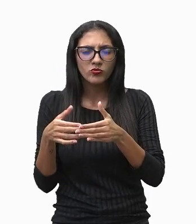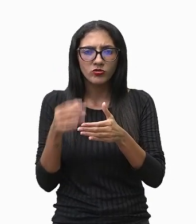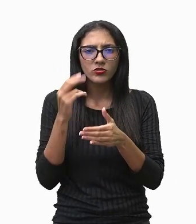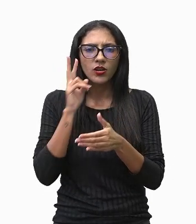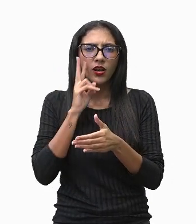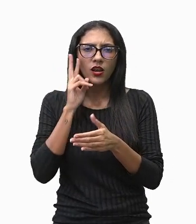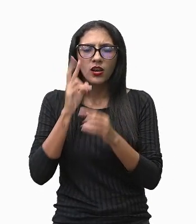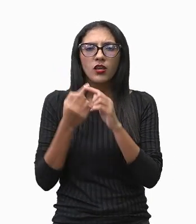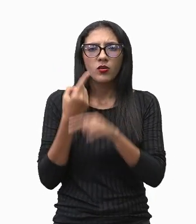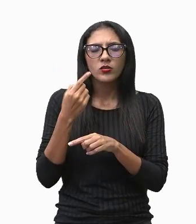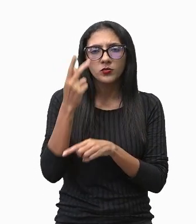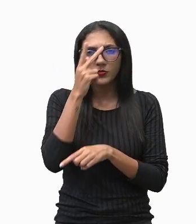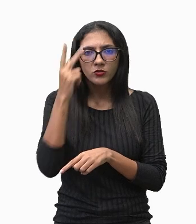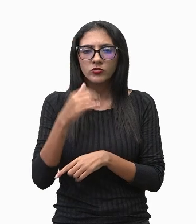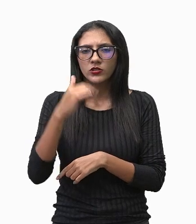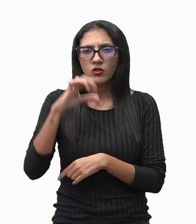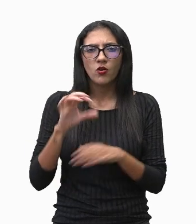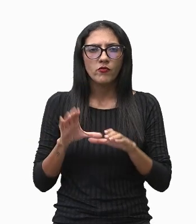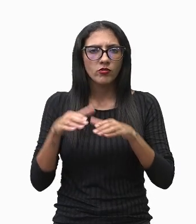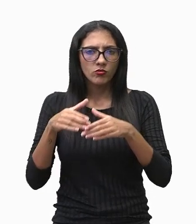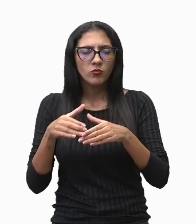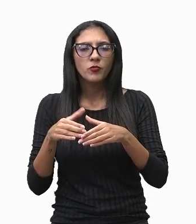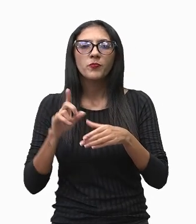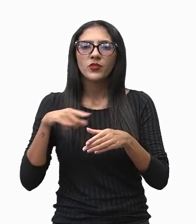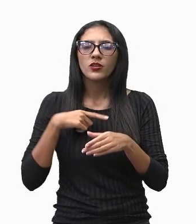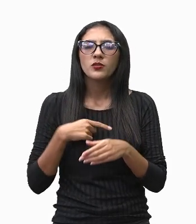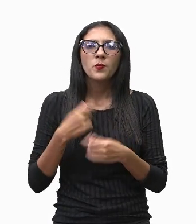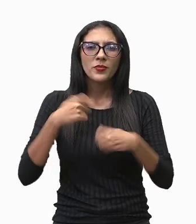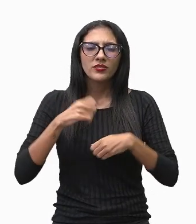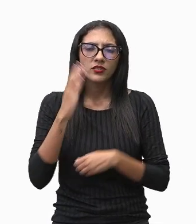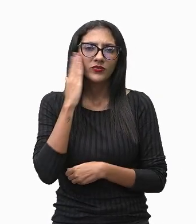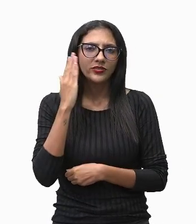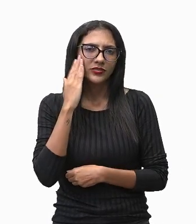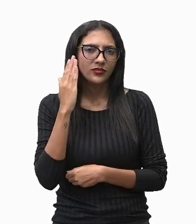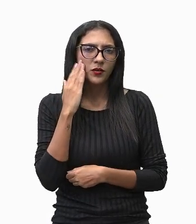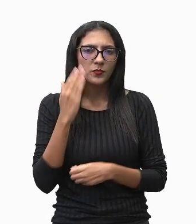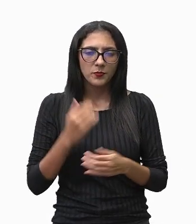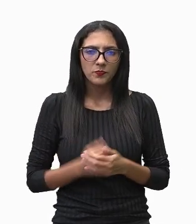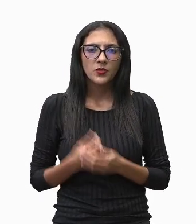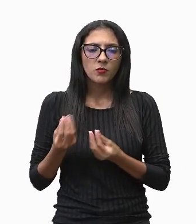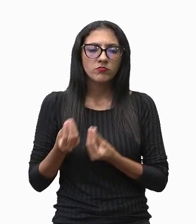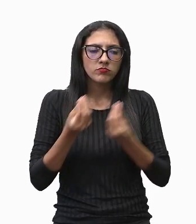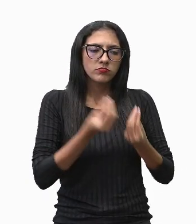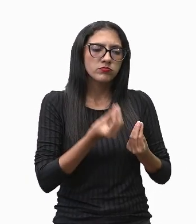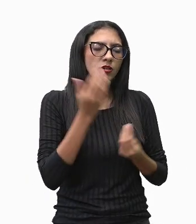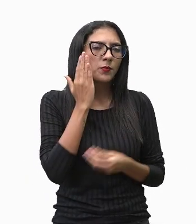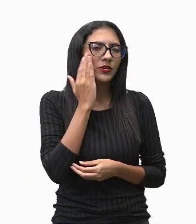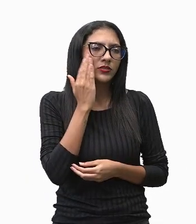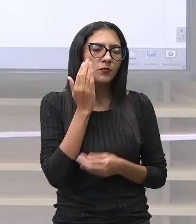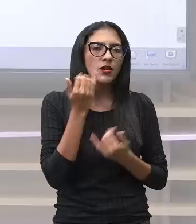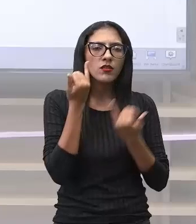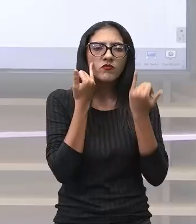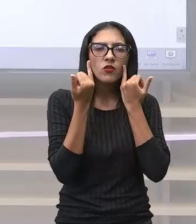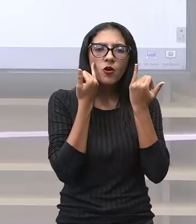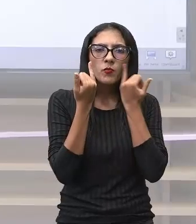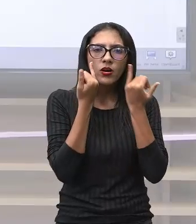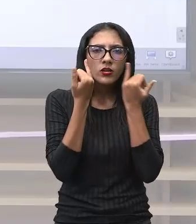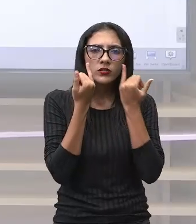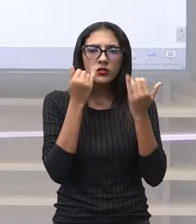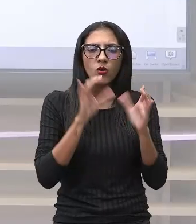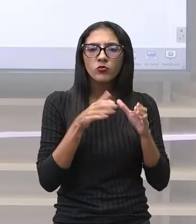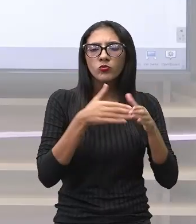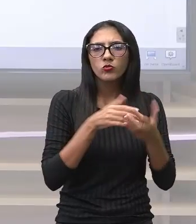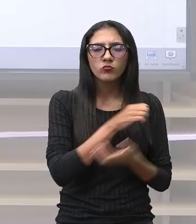Al-Qaeda e ele entregasse para as forças, para as tropas